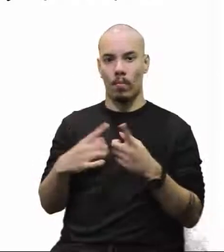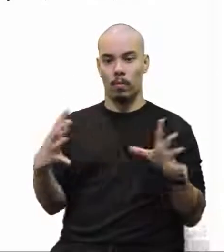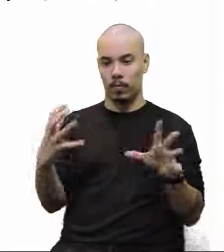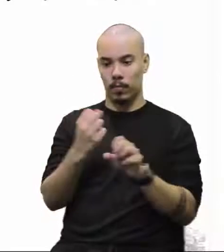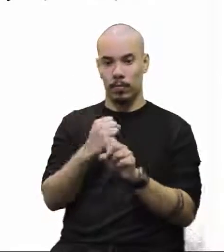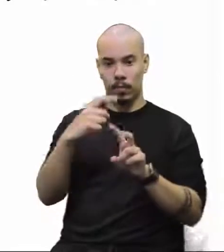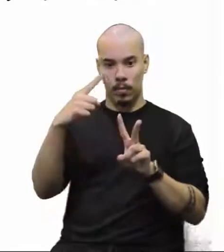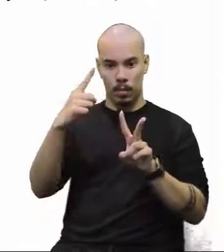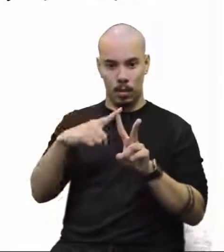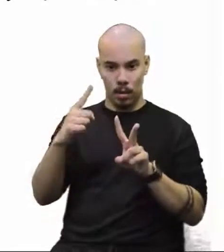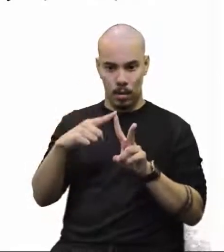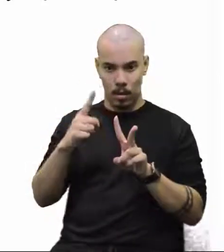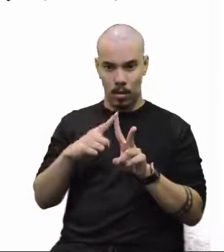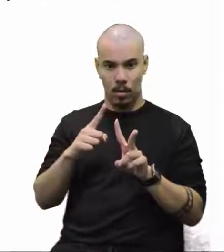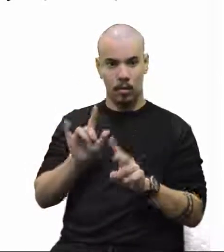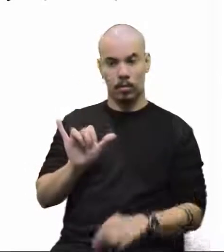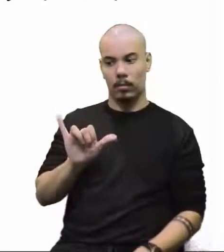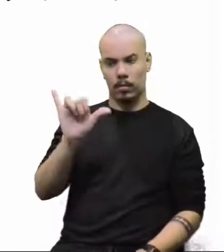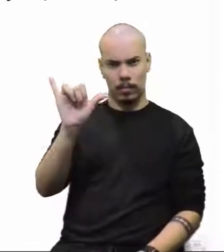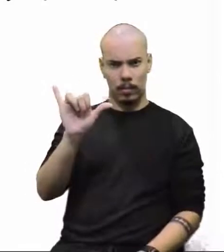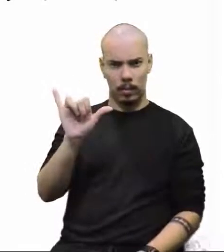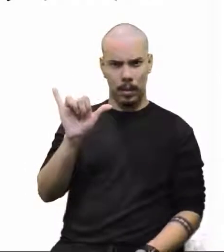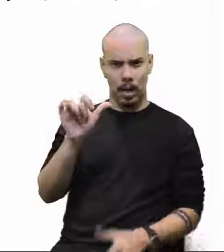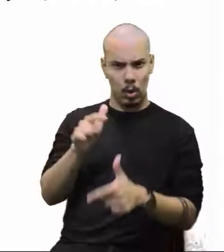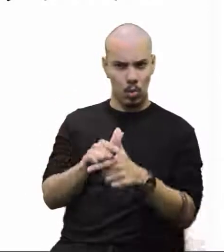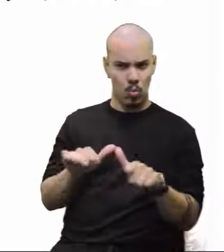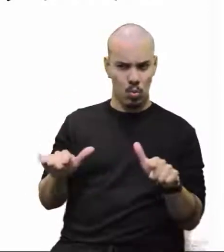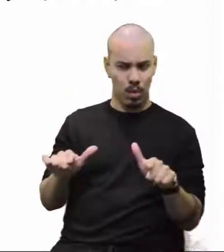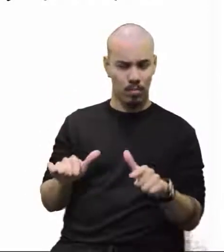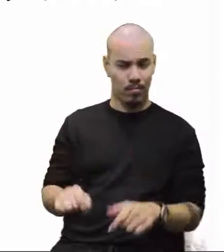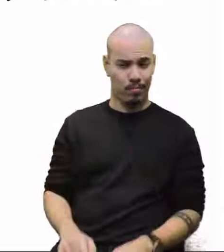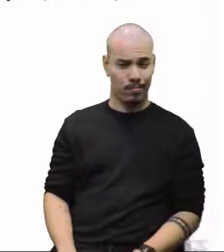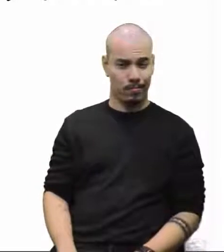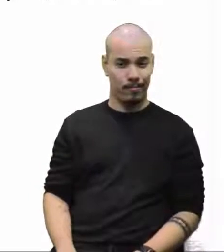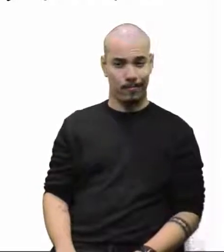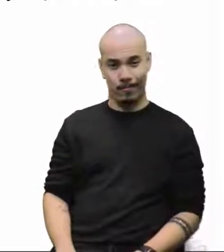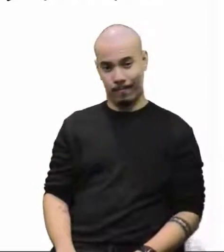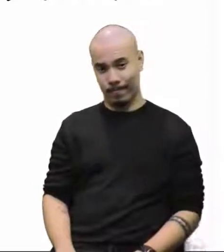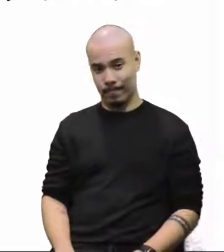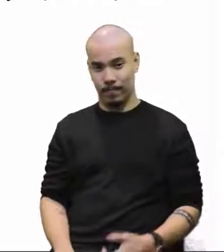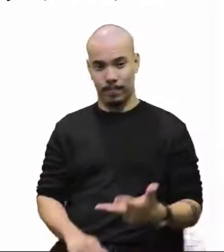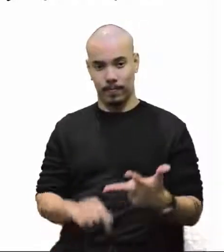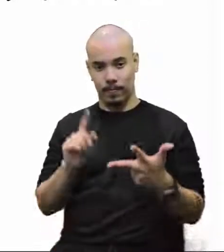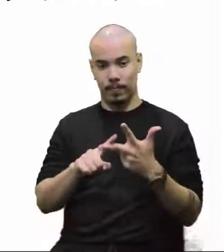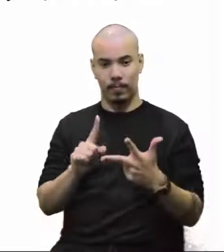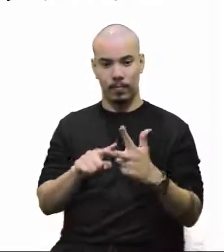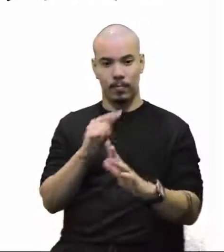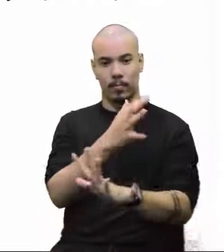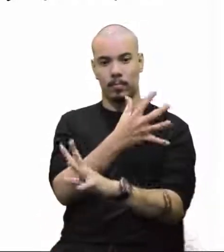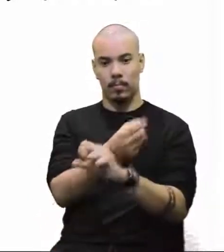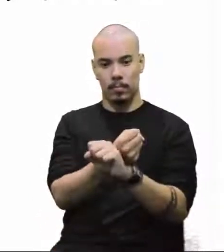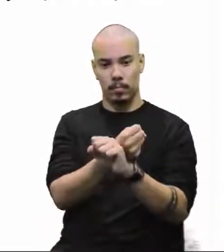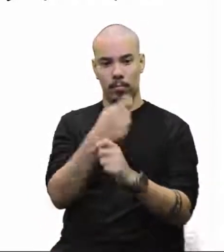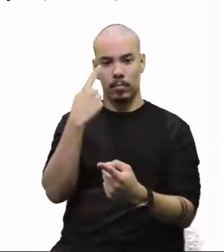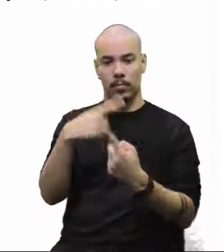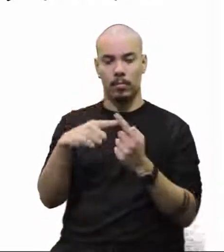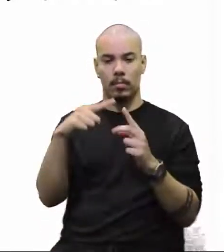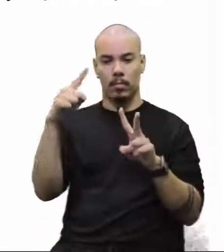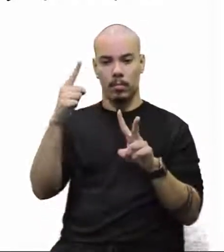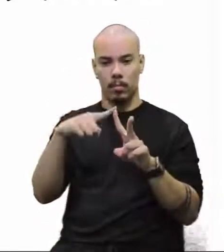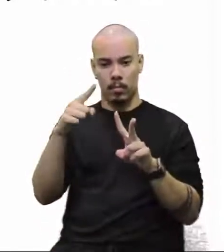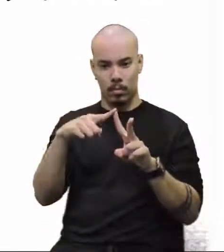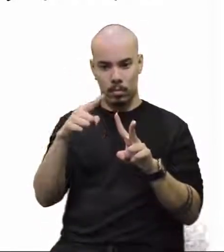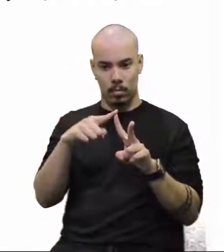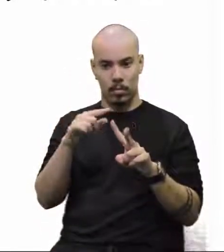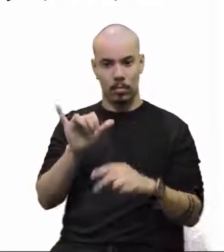vetores de indução magnética em Y é nula. Será que vai se anular? C, de atração, porque o vetor indução